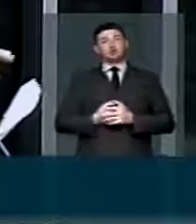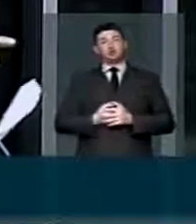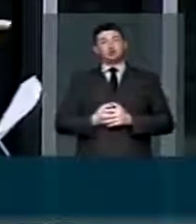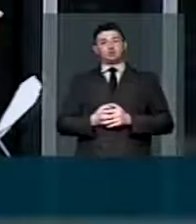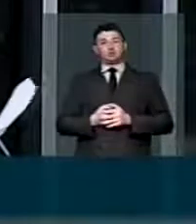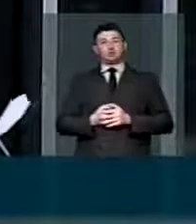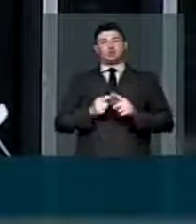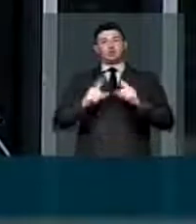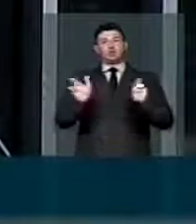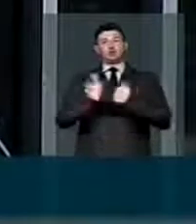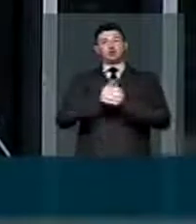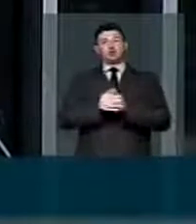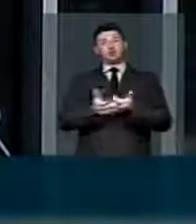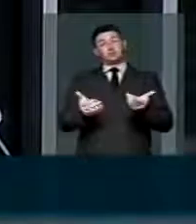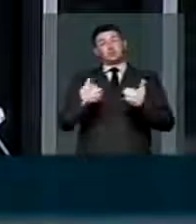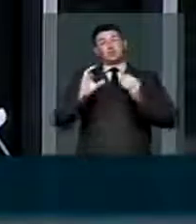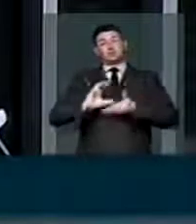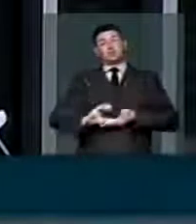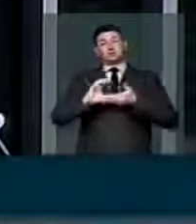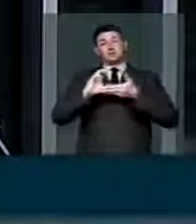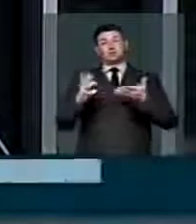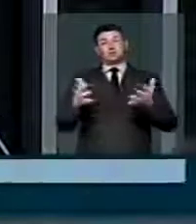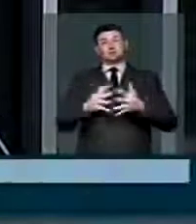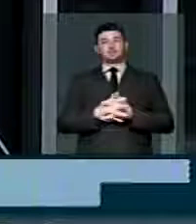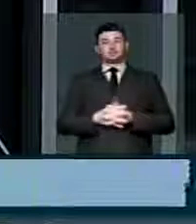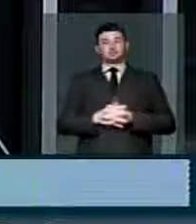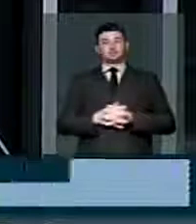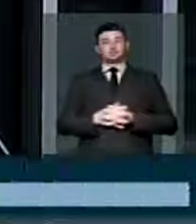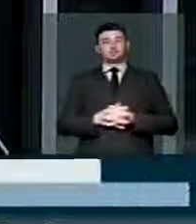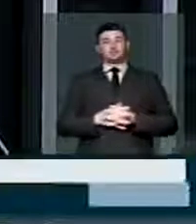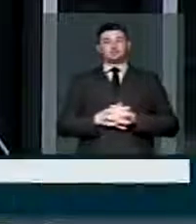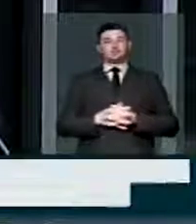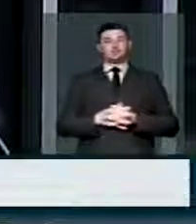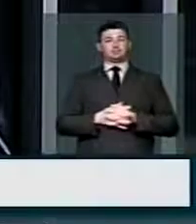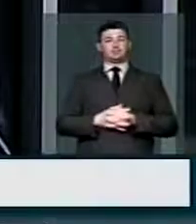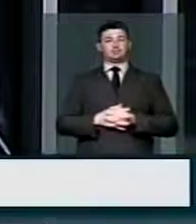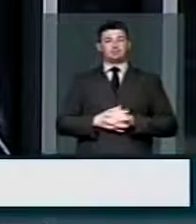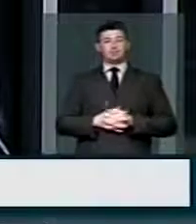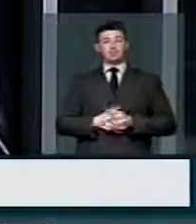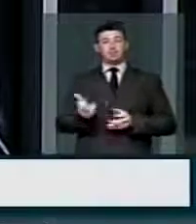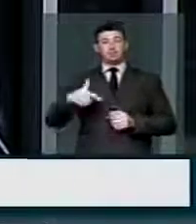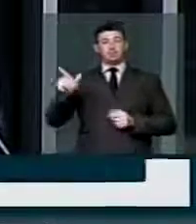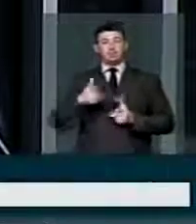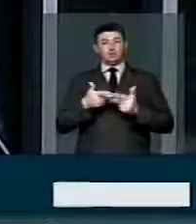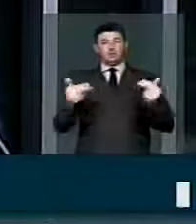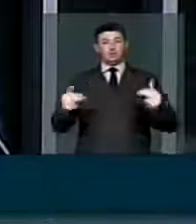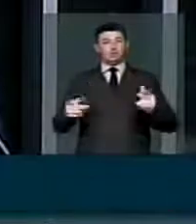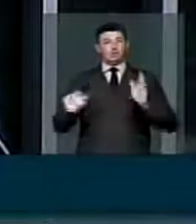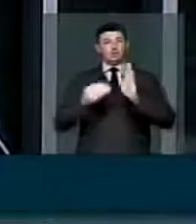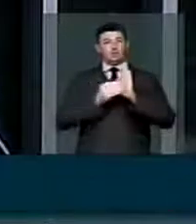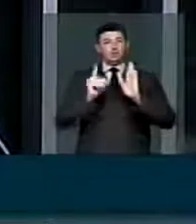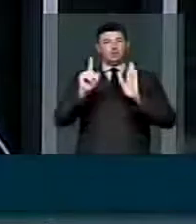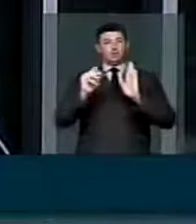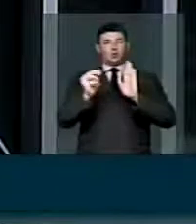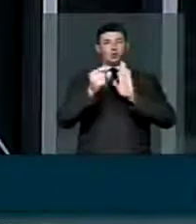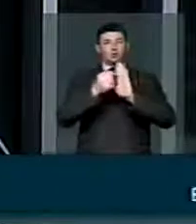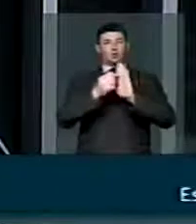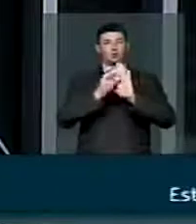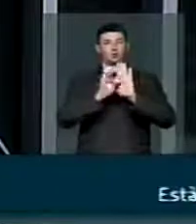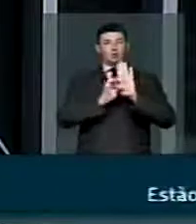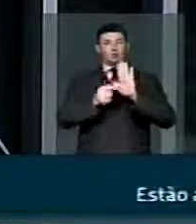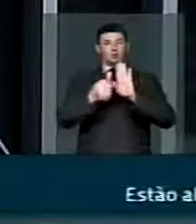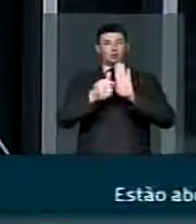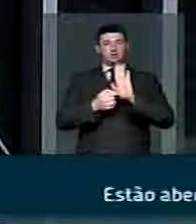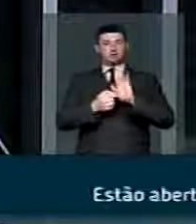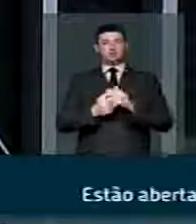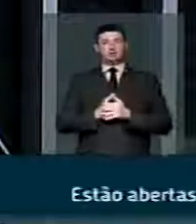mas omitiram do Conselho de Administração da Petrobras. Outra questão que não estava